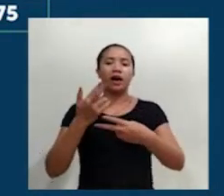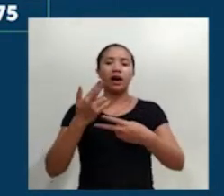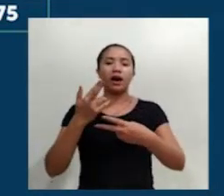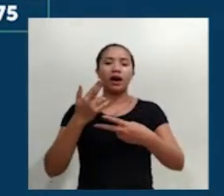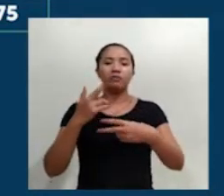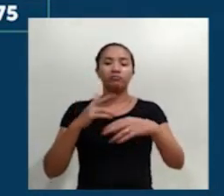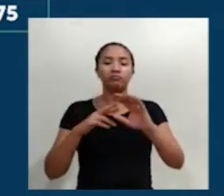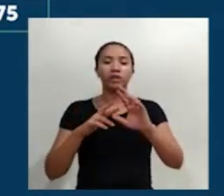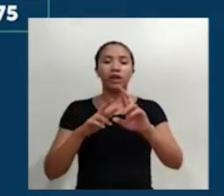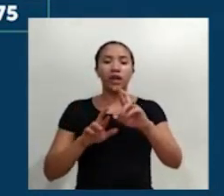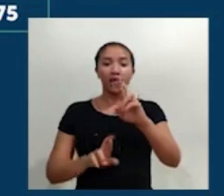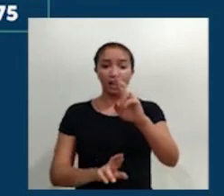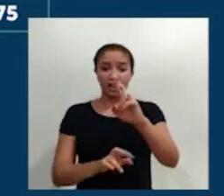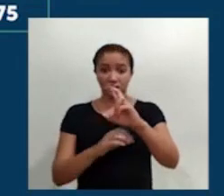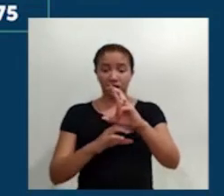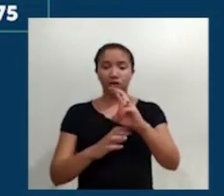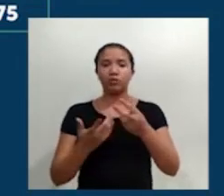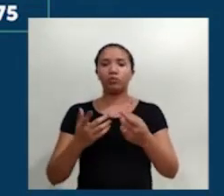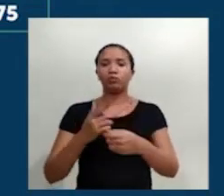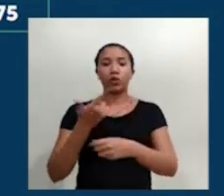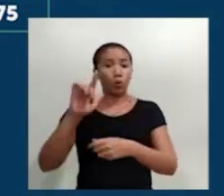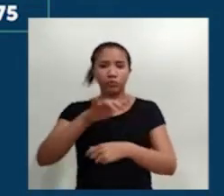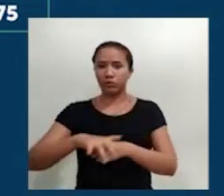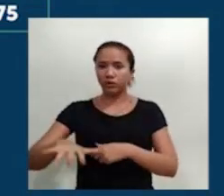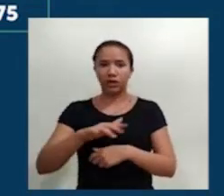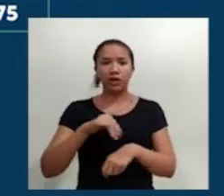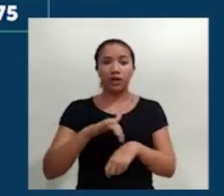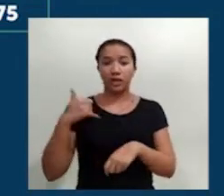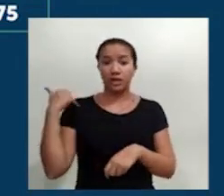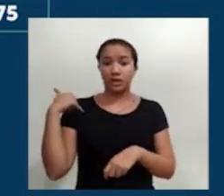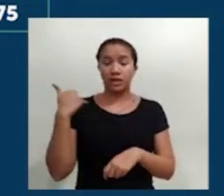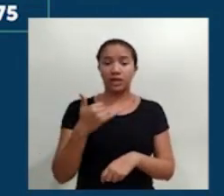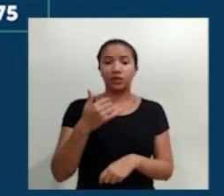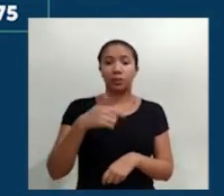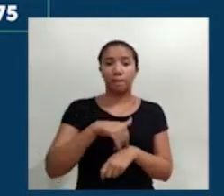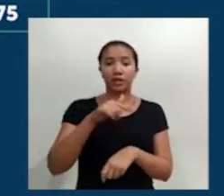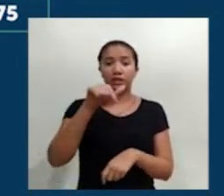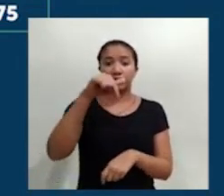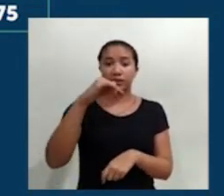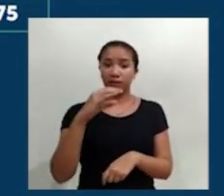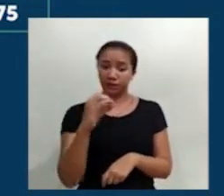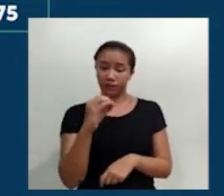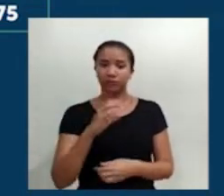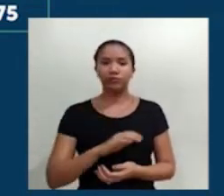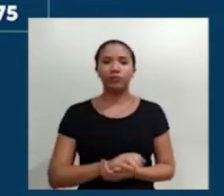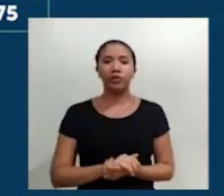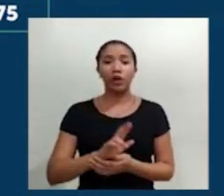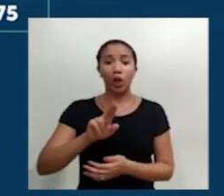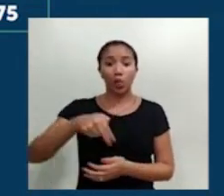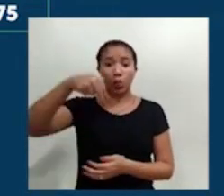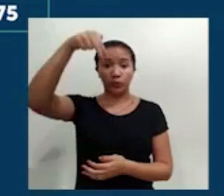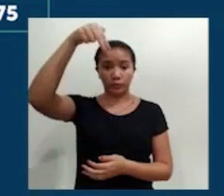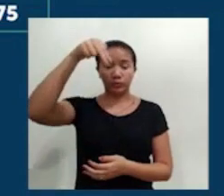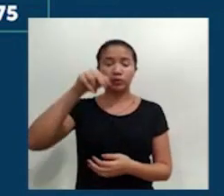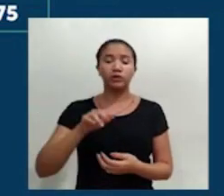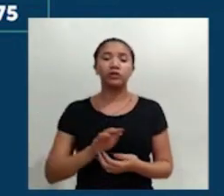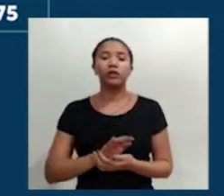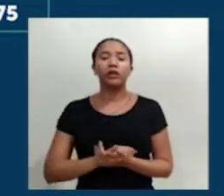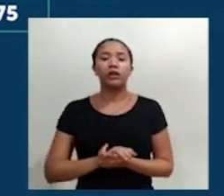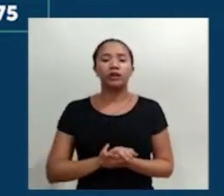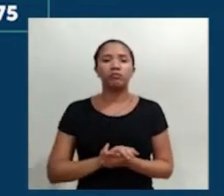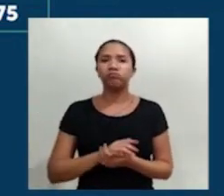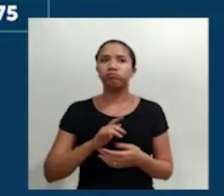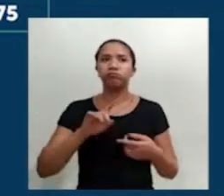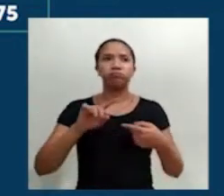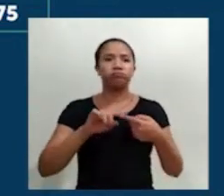Redenção, Conceição do Araguaia, Parauapebas, chegaremos ao público com mais de 70 anos de idade. E na região nordeste do estado,